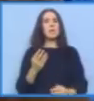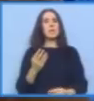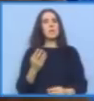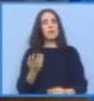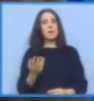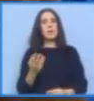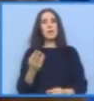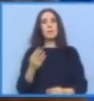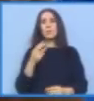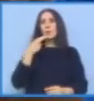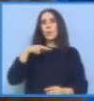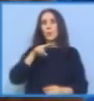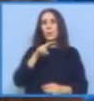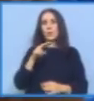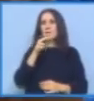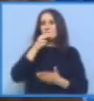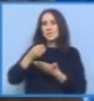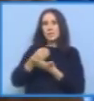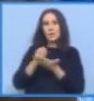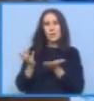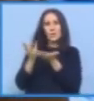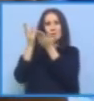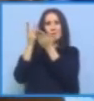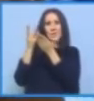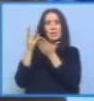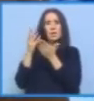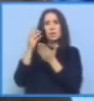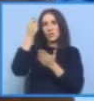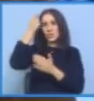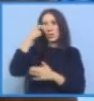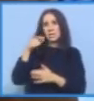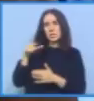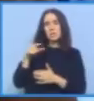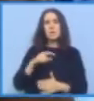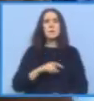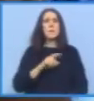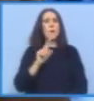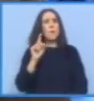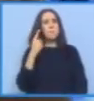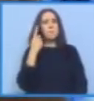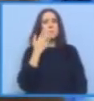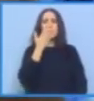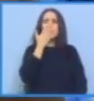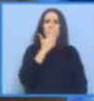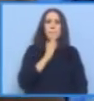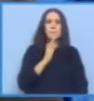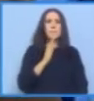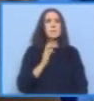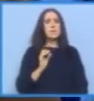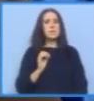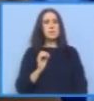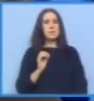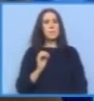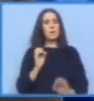com a história da serpente levantada no deserto, não é? Ainda poderia parecer, podia haver aqui alguma